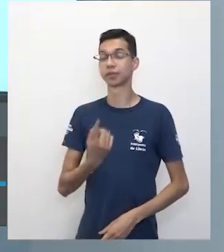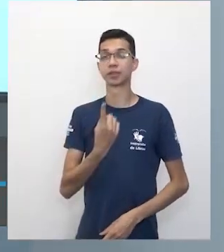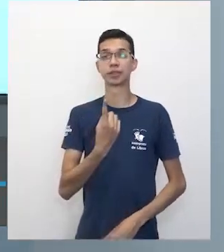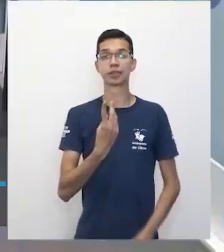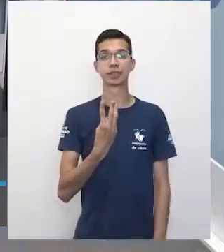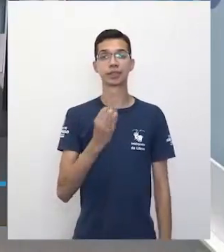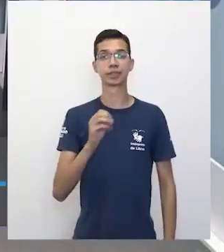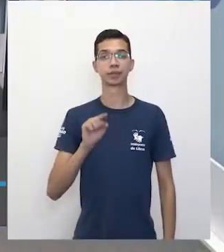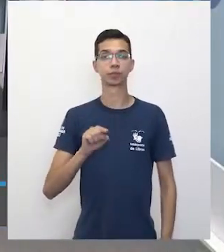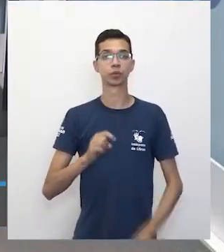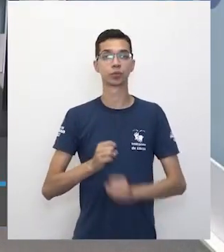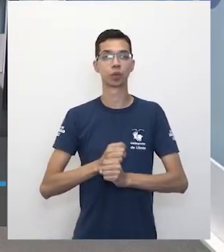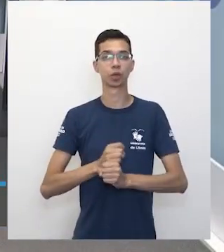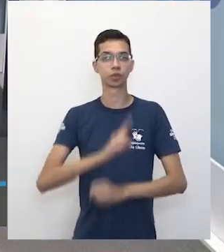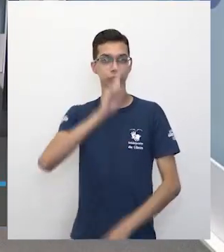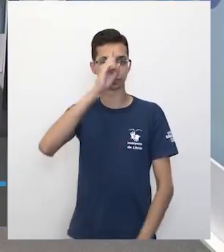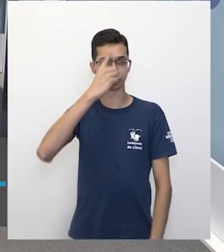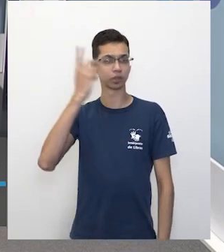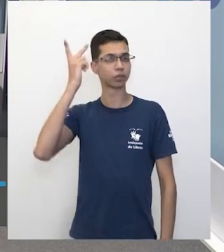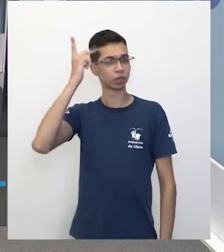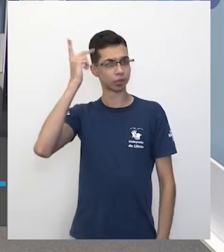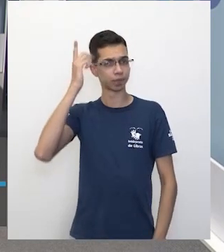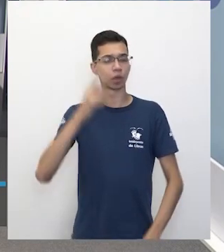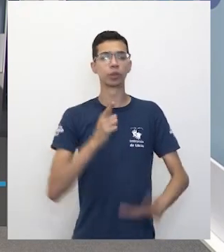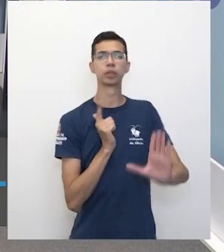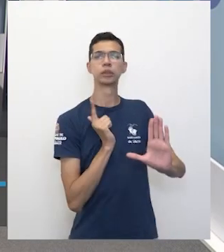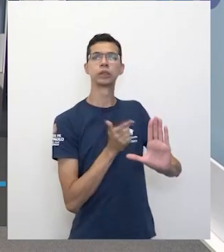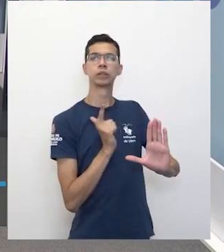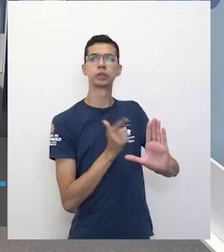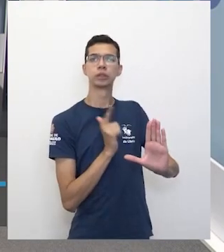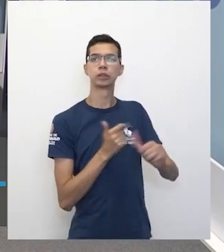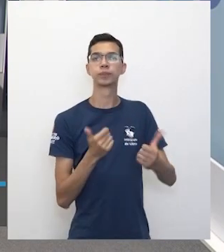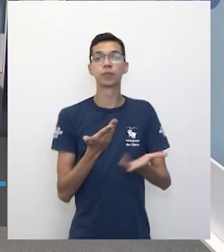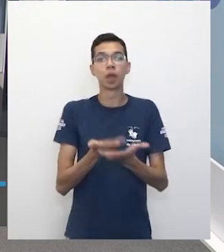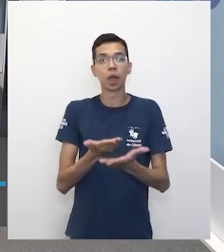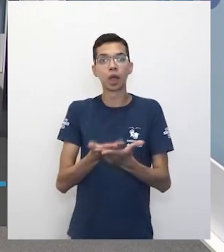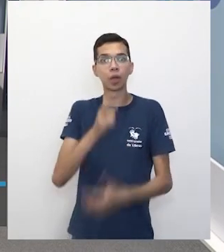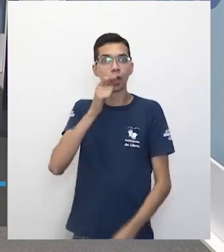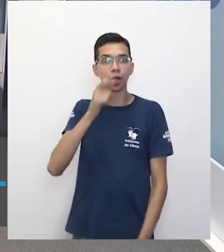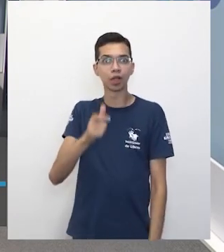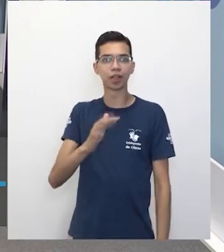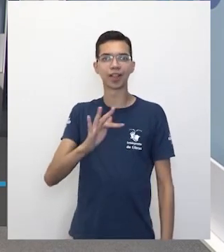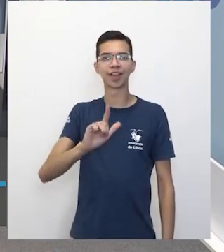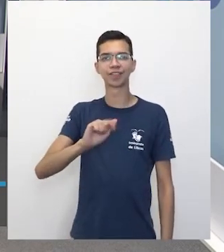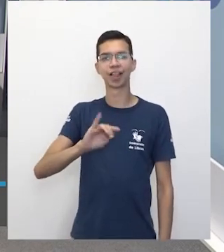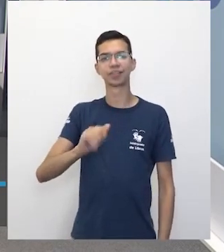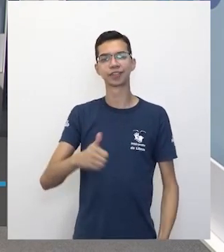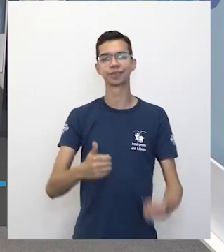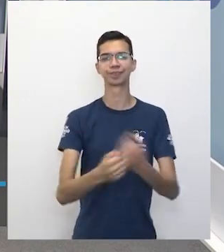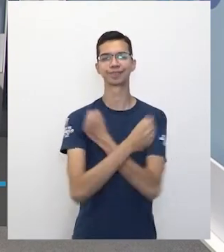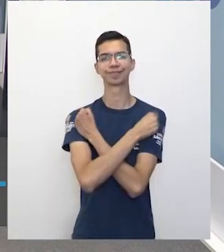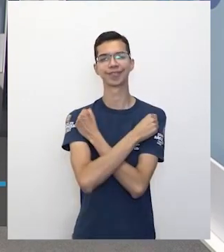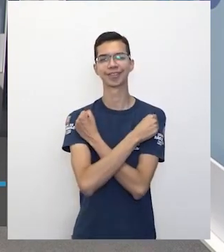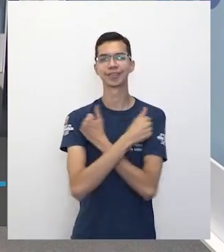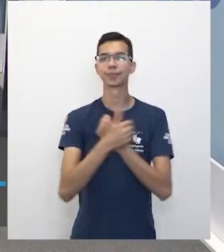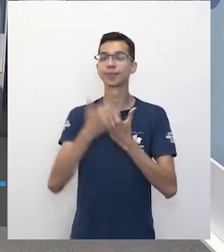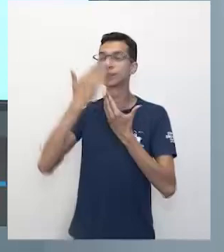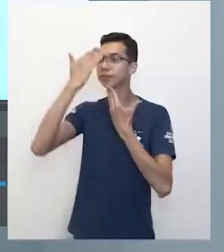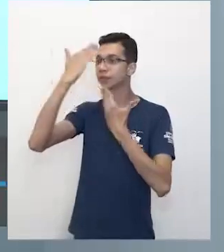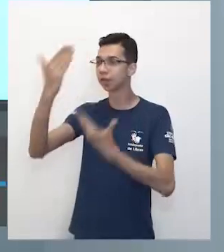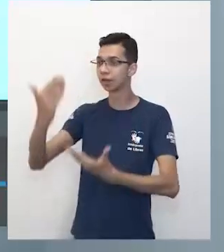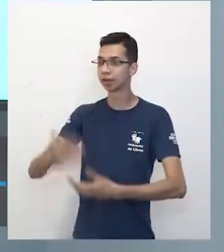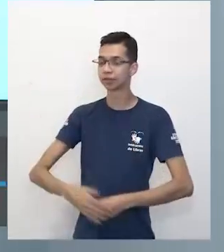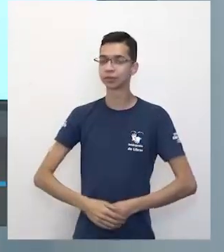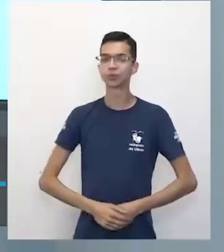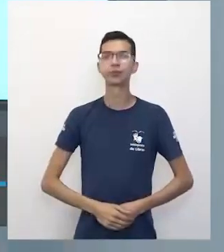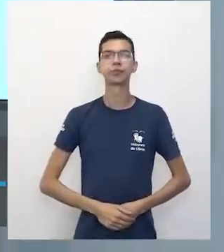anos. Duvidar faz parte, sermos críticos. Essa aula está interessante. A Flávia dizendo, Flávia, um abraço para você. Muito obrigado. Agora, mais uma vez,